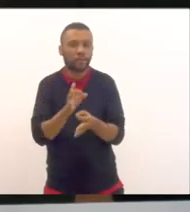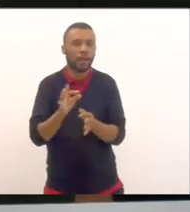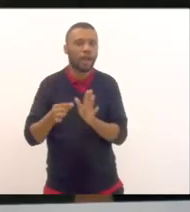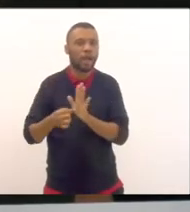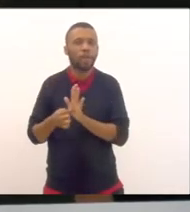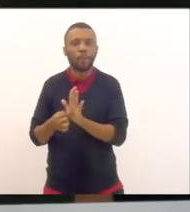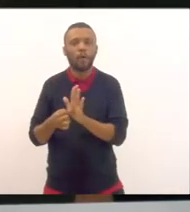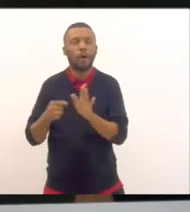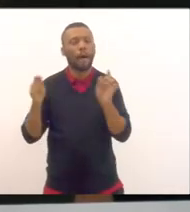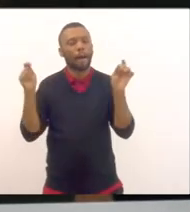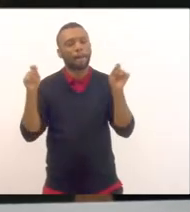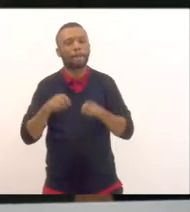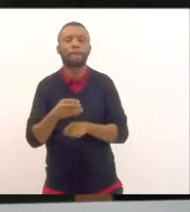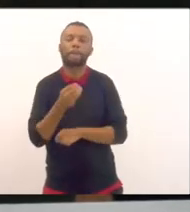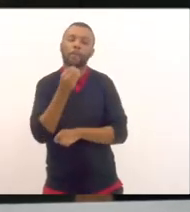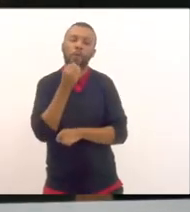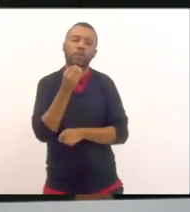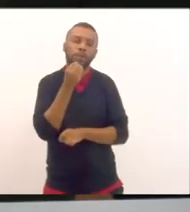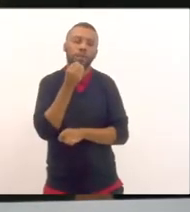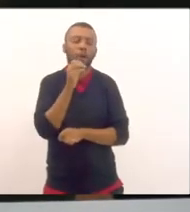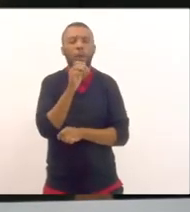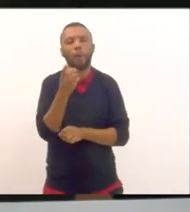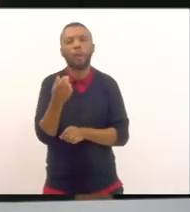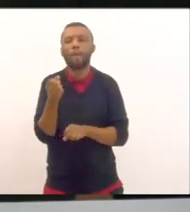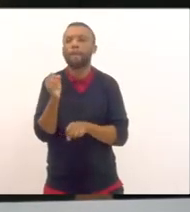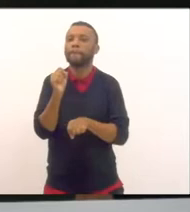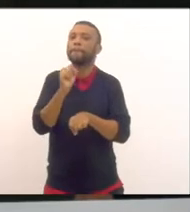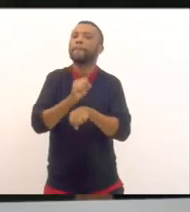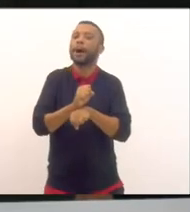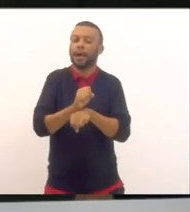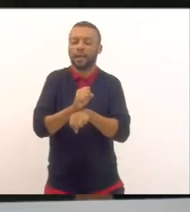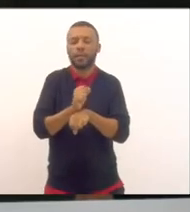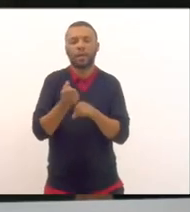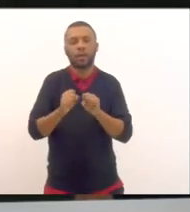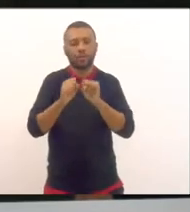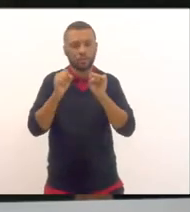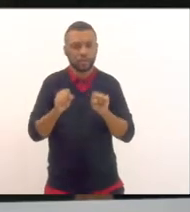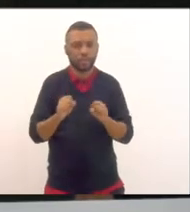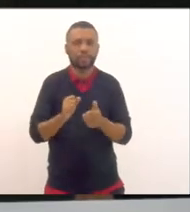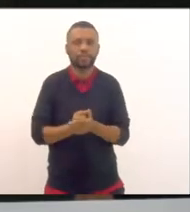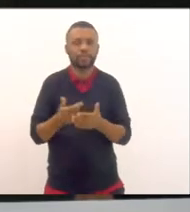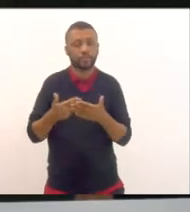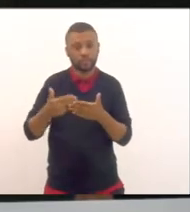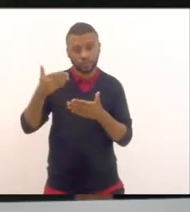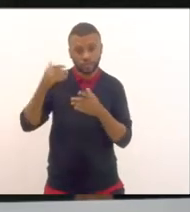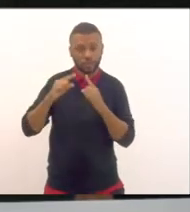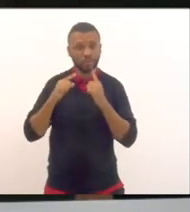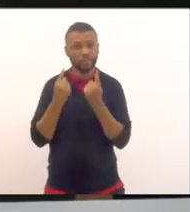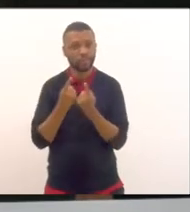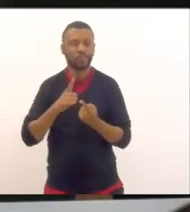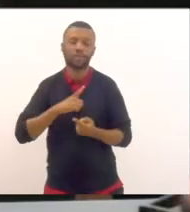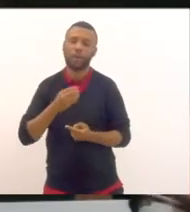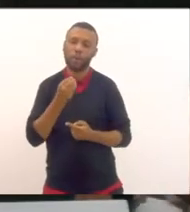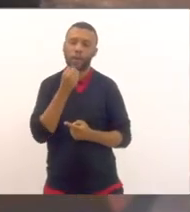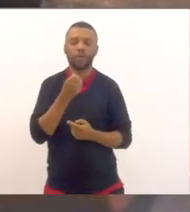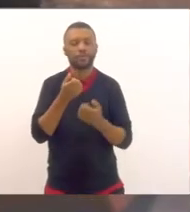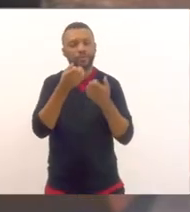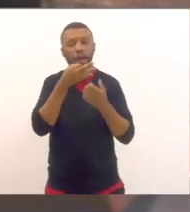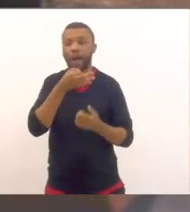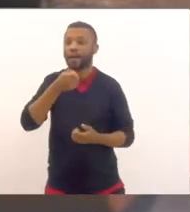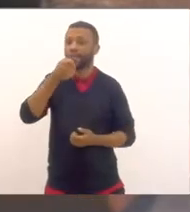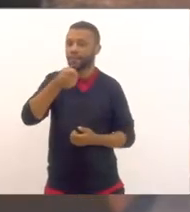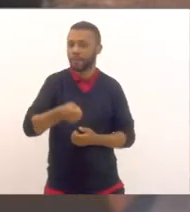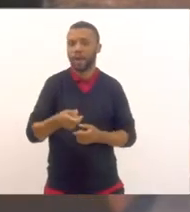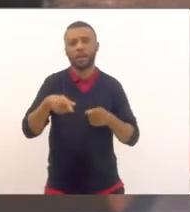possibilidade de qualquer tipo de interrupção ou paralisação do sistema então na outra sessão eu tive oportunidade também de enfatizar isso